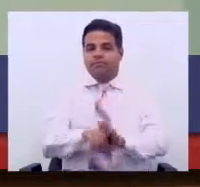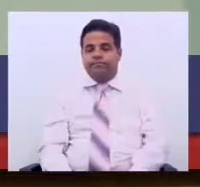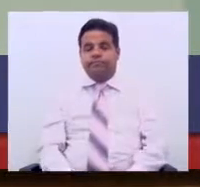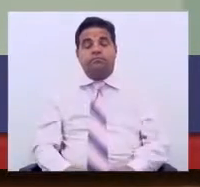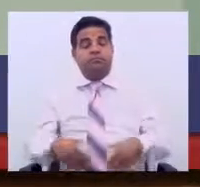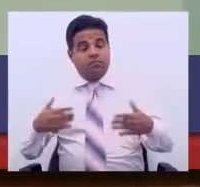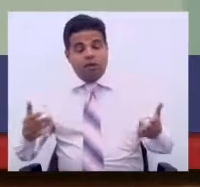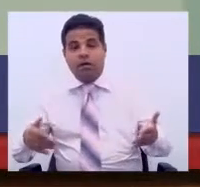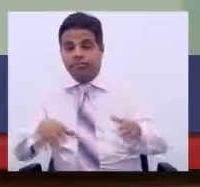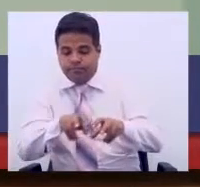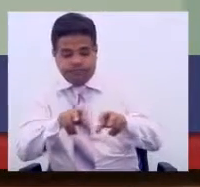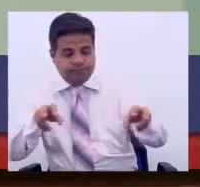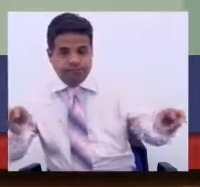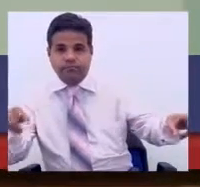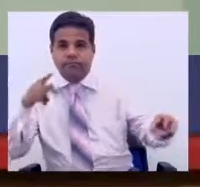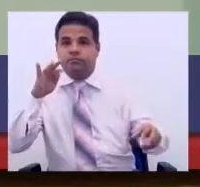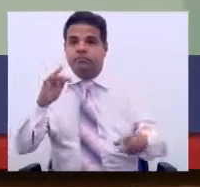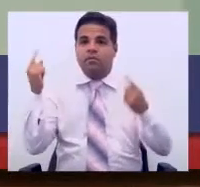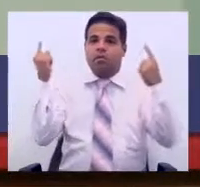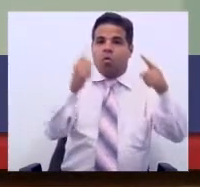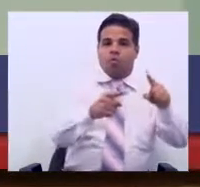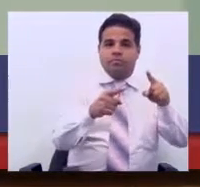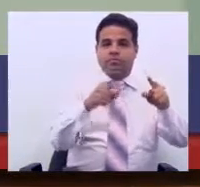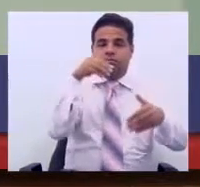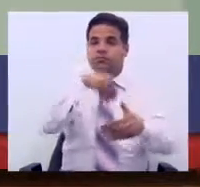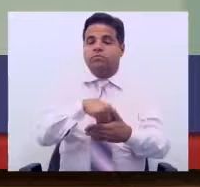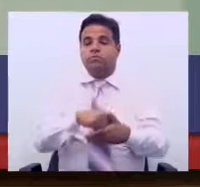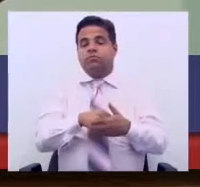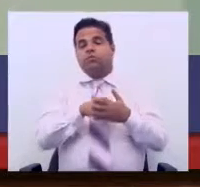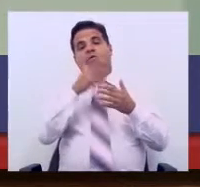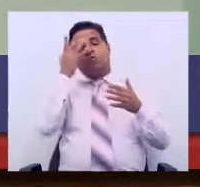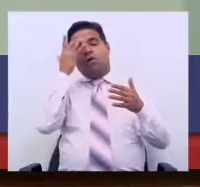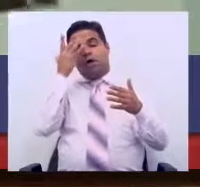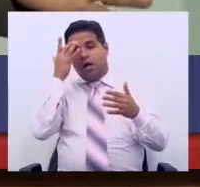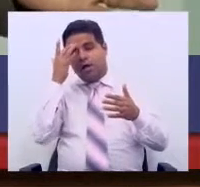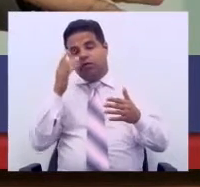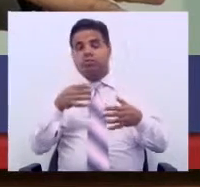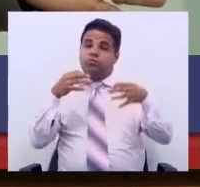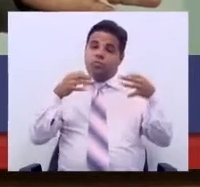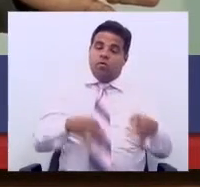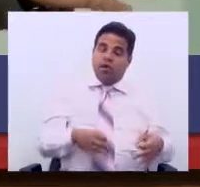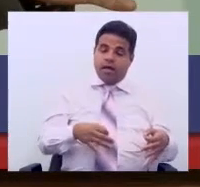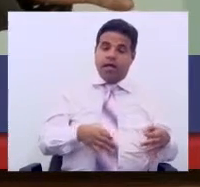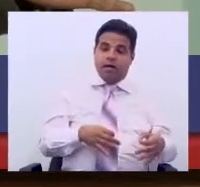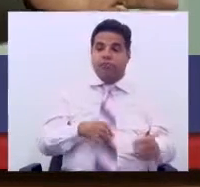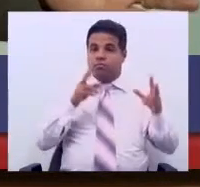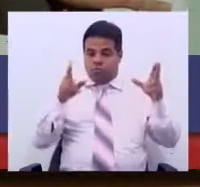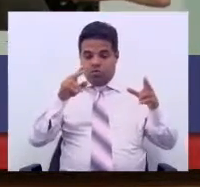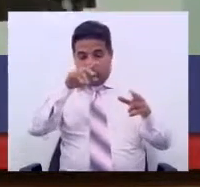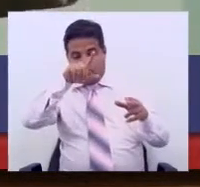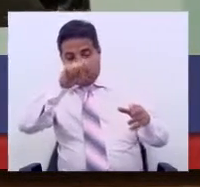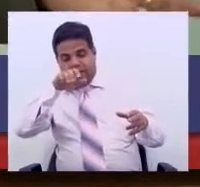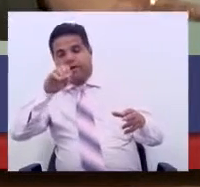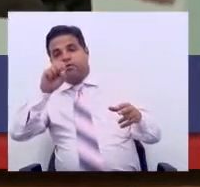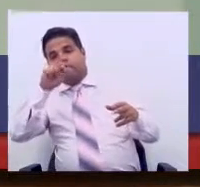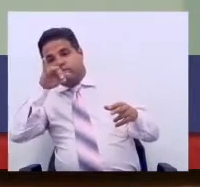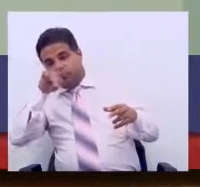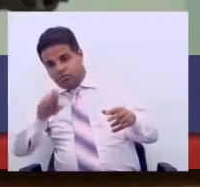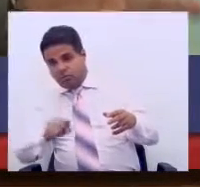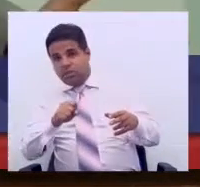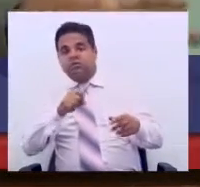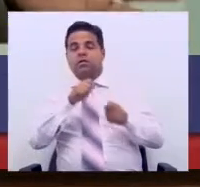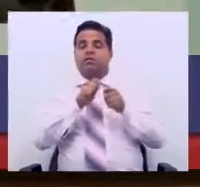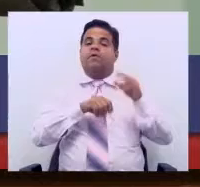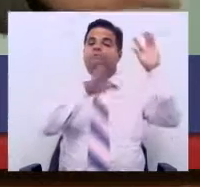a bancada do PT votando contra. Então eu acho correto que o doutor Laércio Sandri, nosso causídico, fez